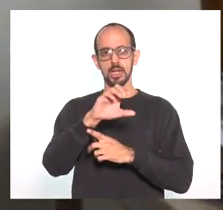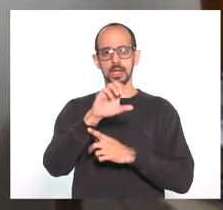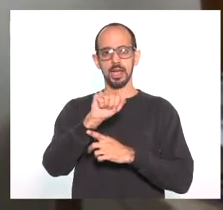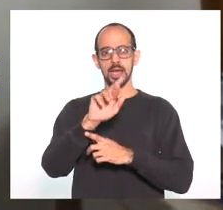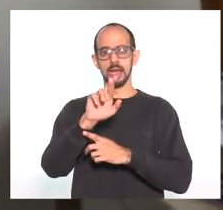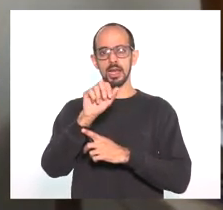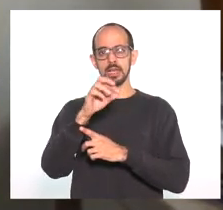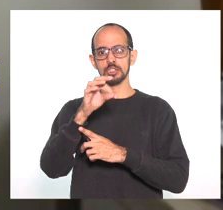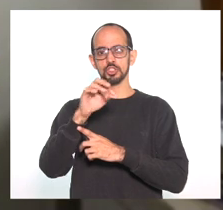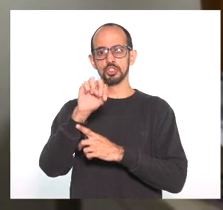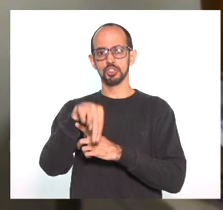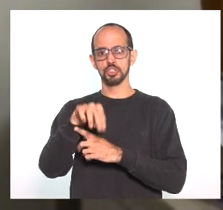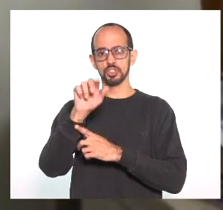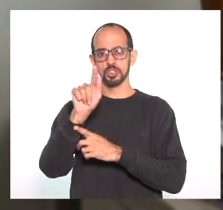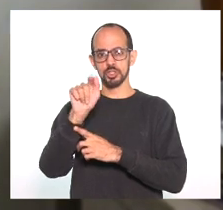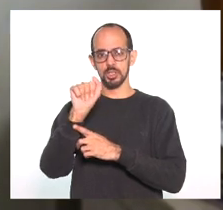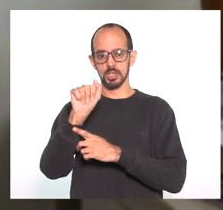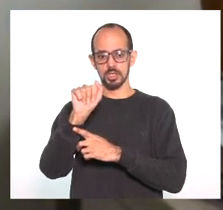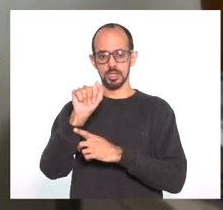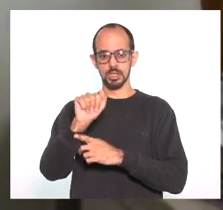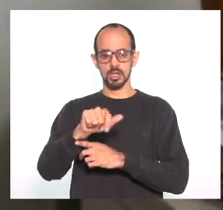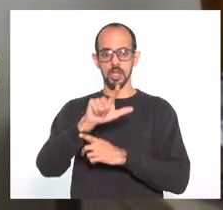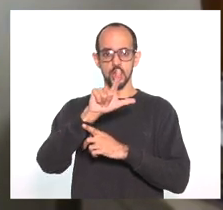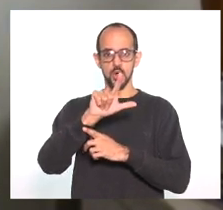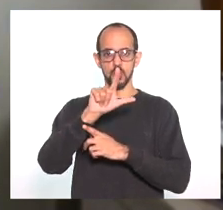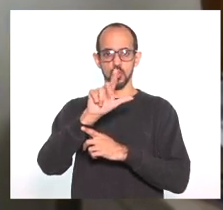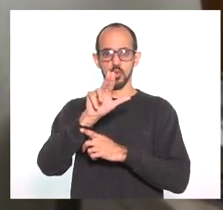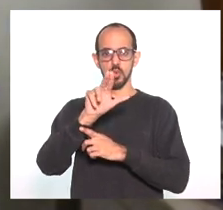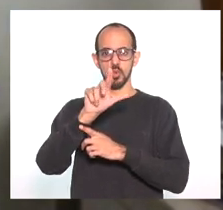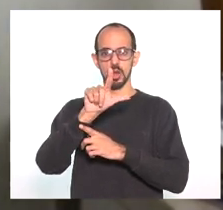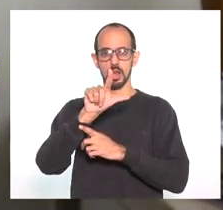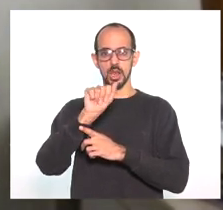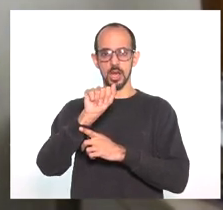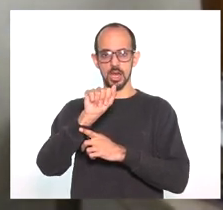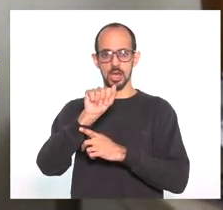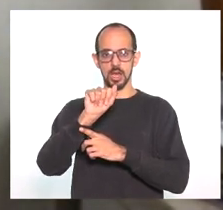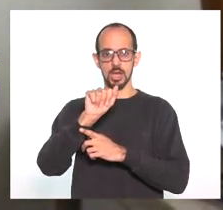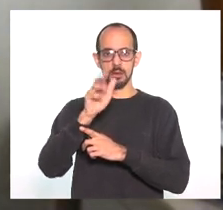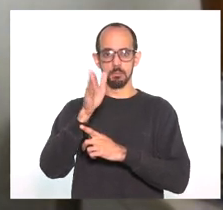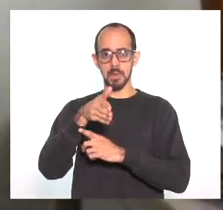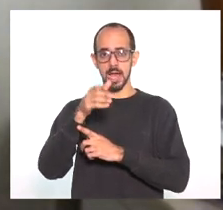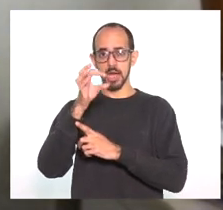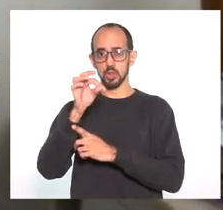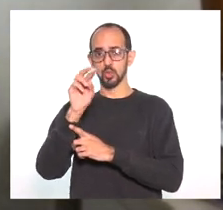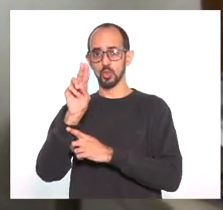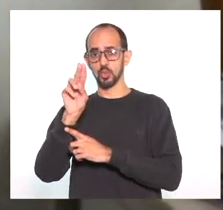Caratinga, Lula barra Tupi, porque era Lula, agora chama-se Tupi,